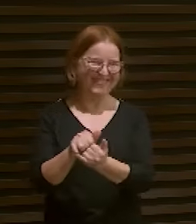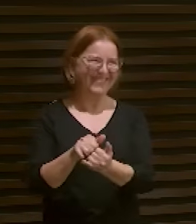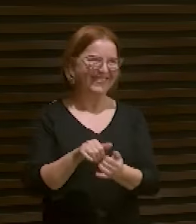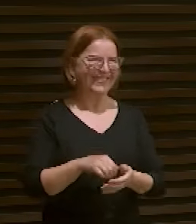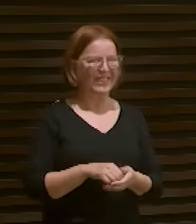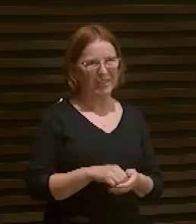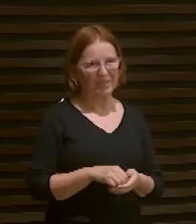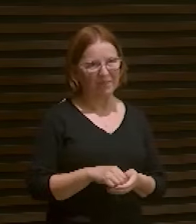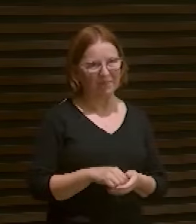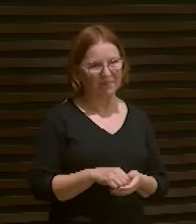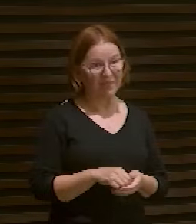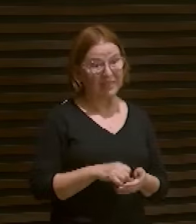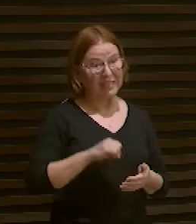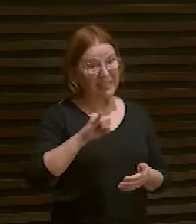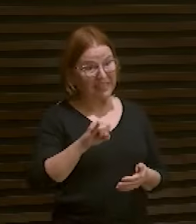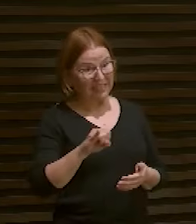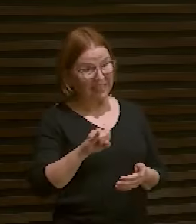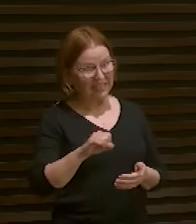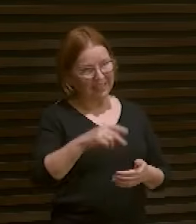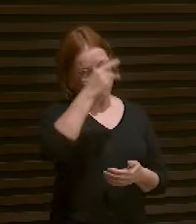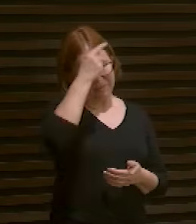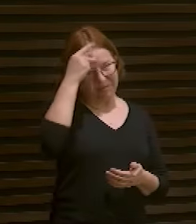mutuamente, caso alguém